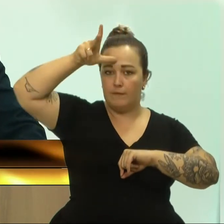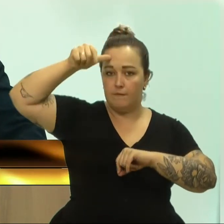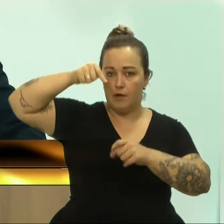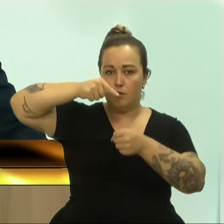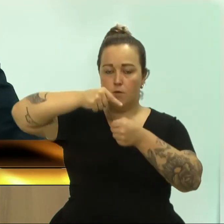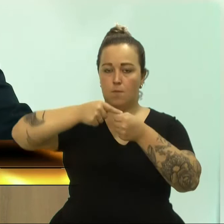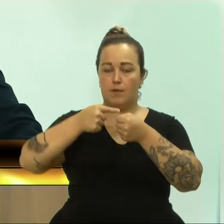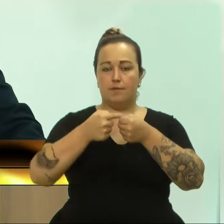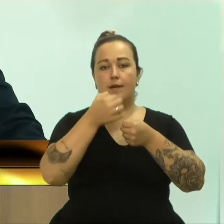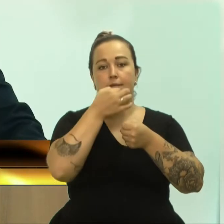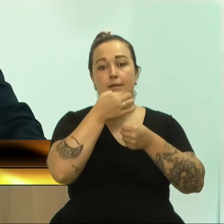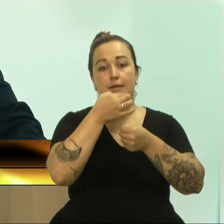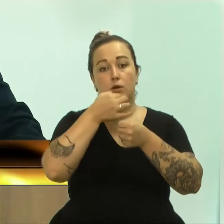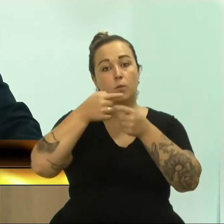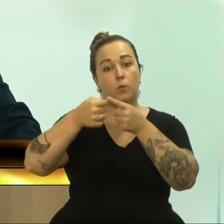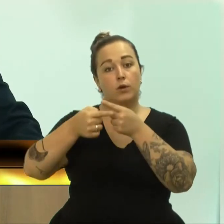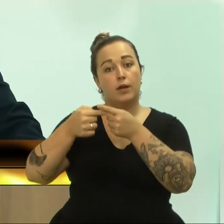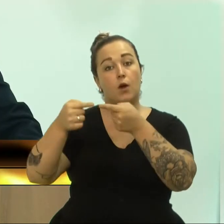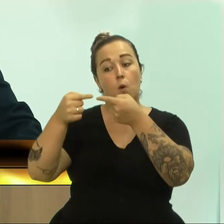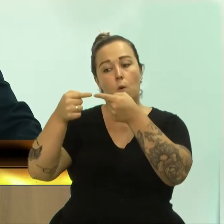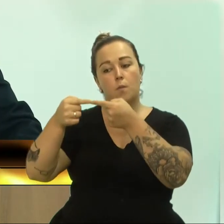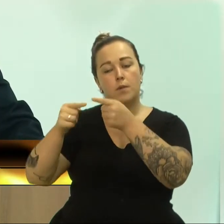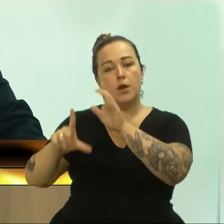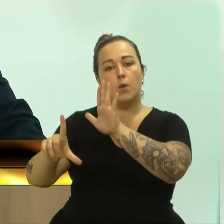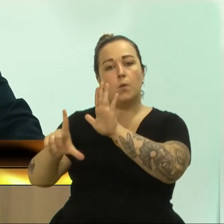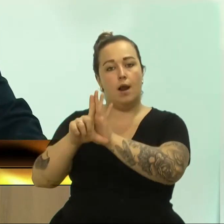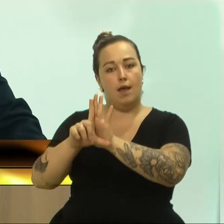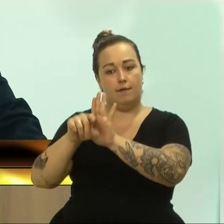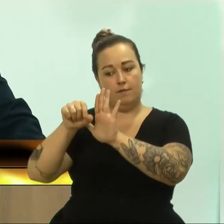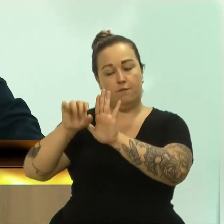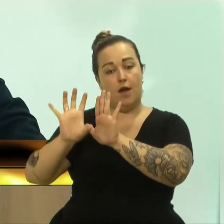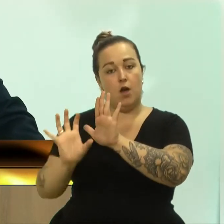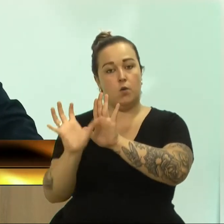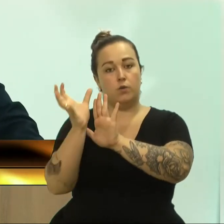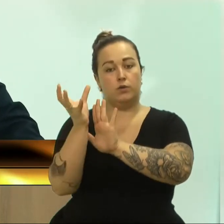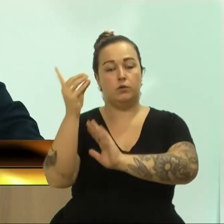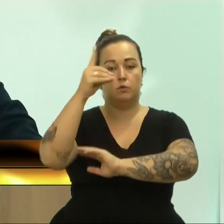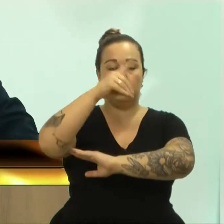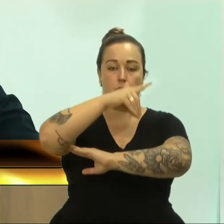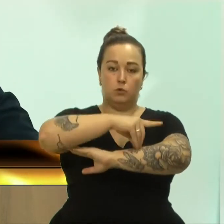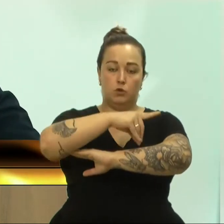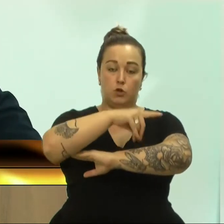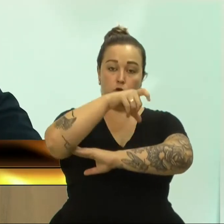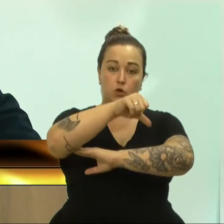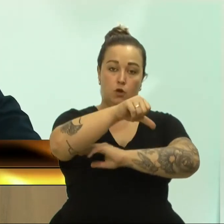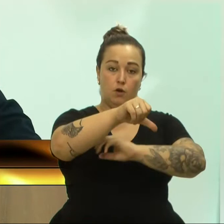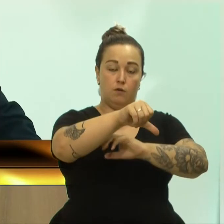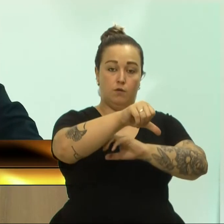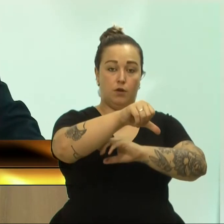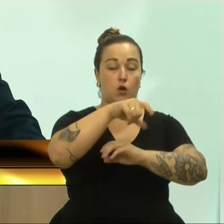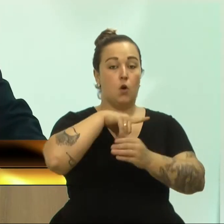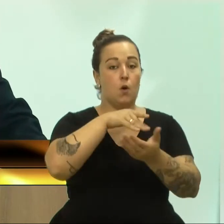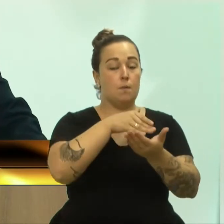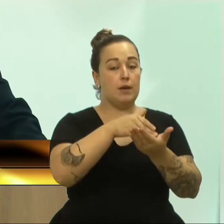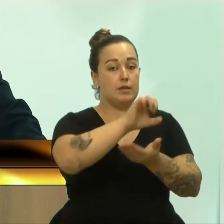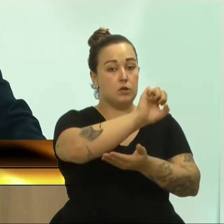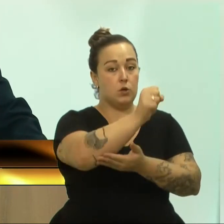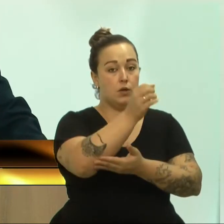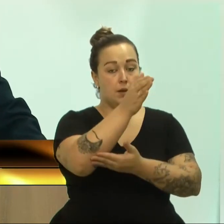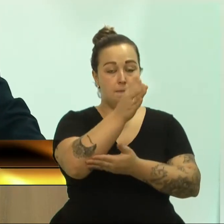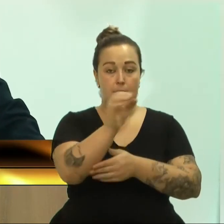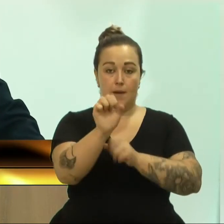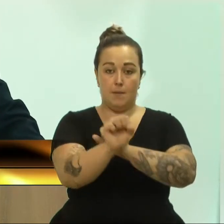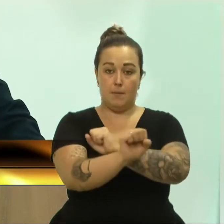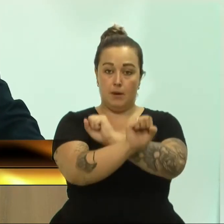assim nós o faremos. E isso será no dia 9, aqui na Câmara de Vereadores, a partir das 8h30 da manhã, quando estarão todos